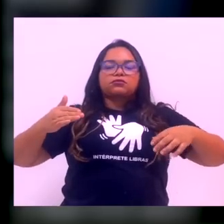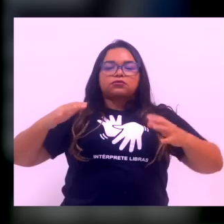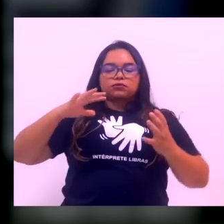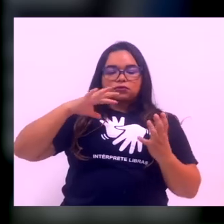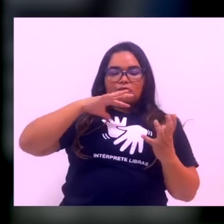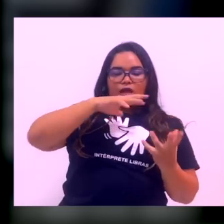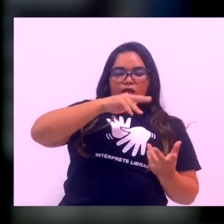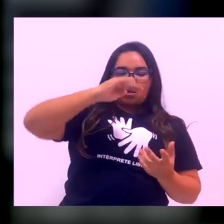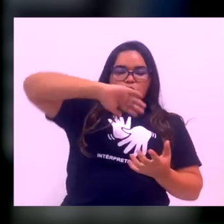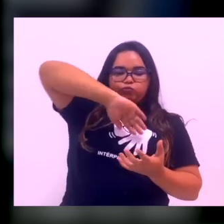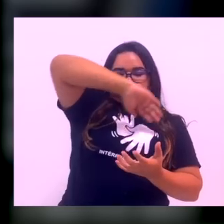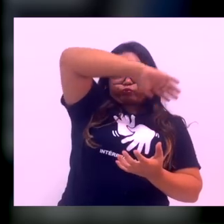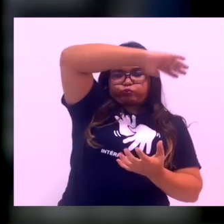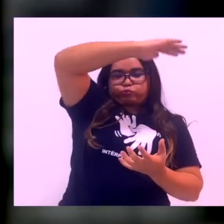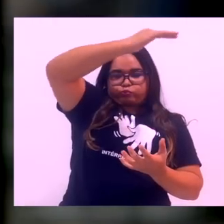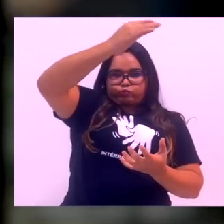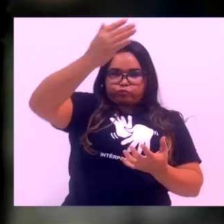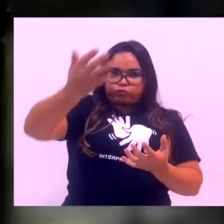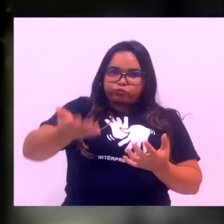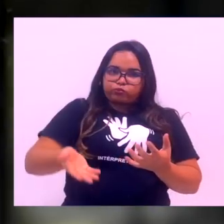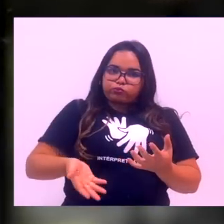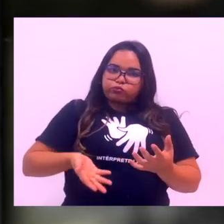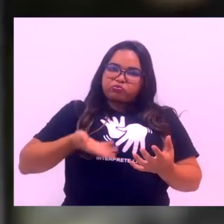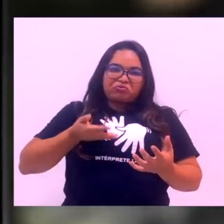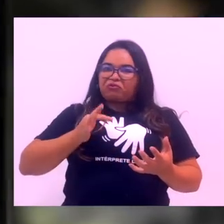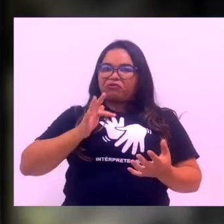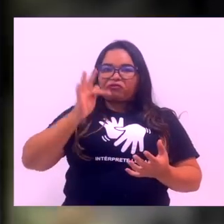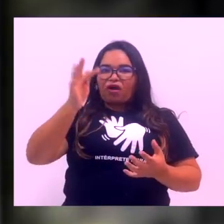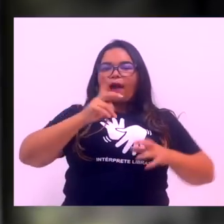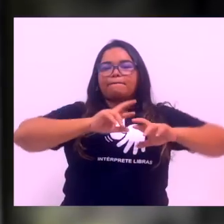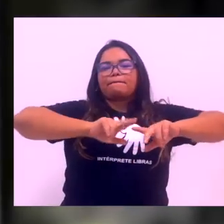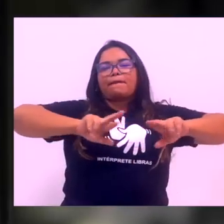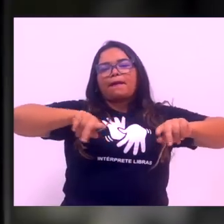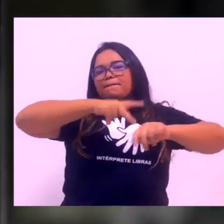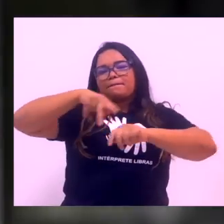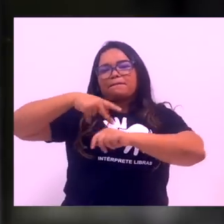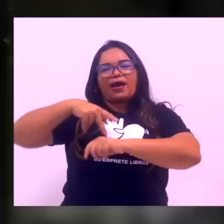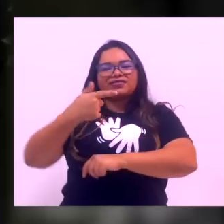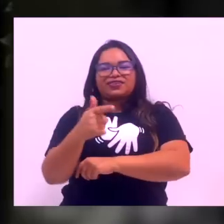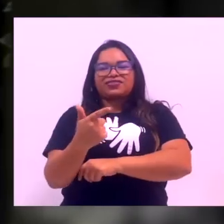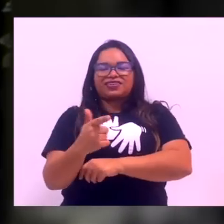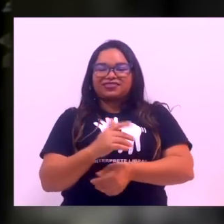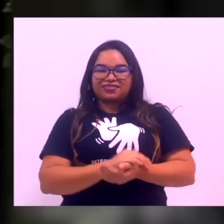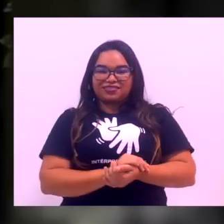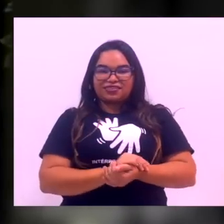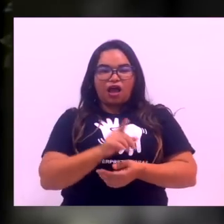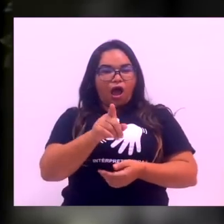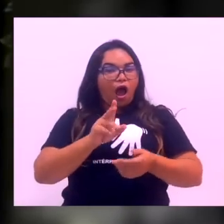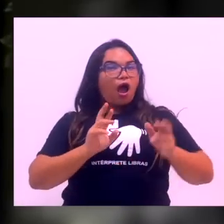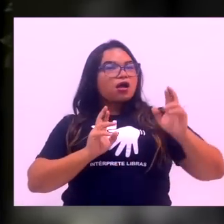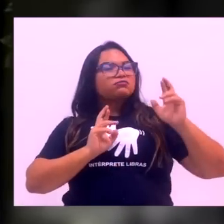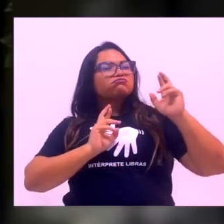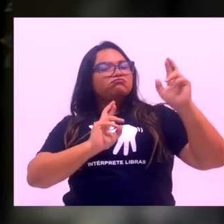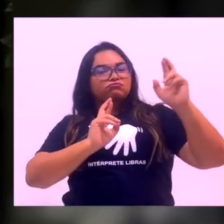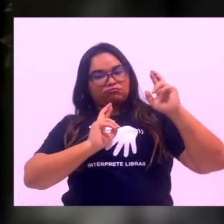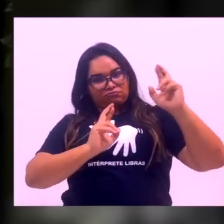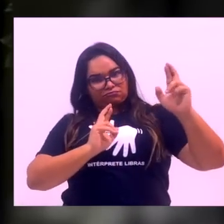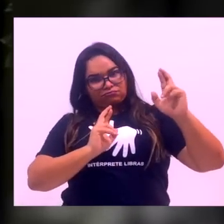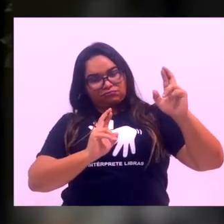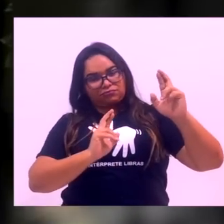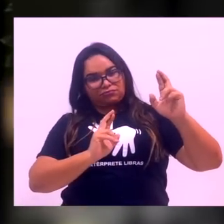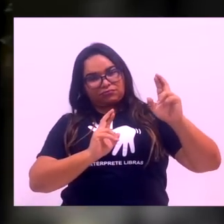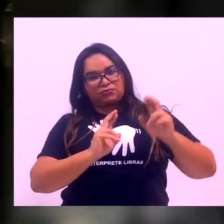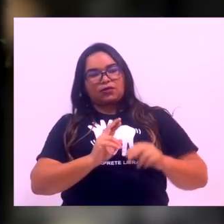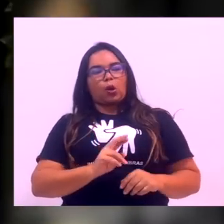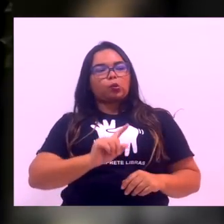um símbolo na Bíblia de reino. E encheu quanta parte da terra? Toda a terra. Não mais haverá diferentes nações como